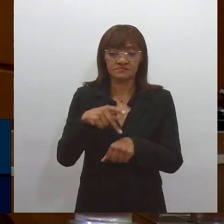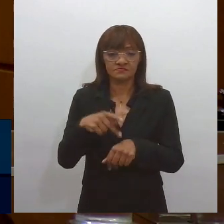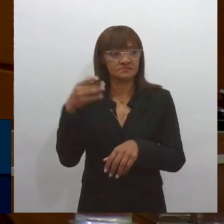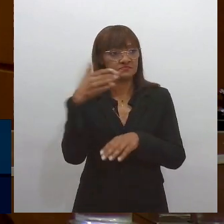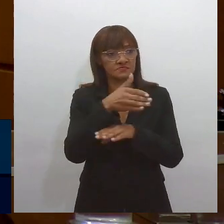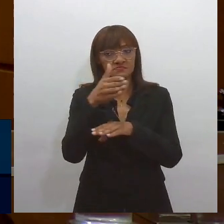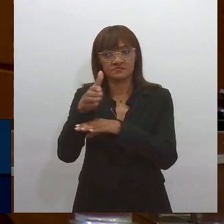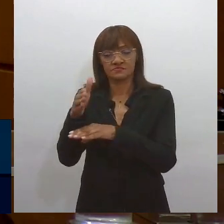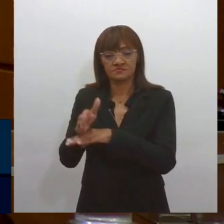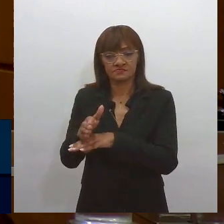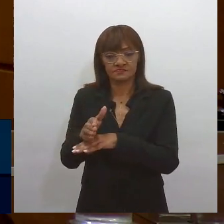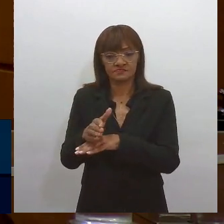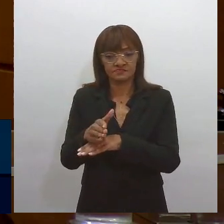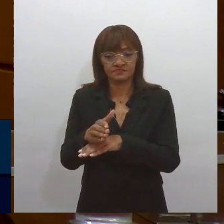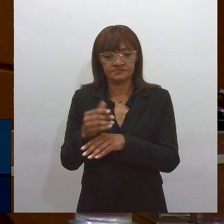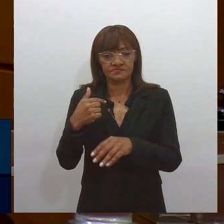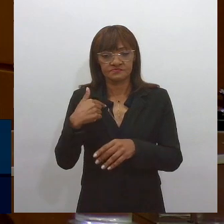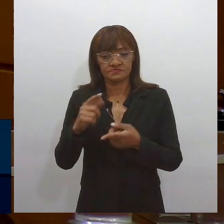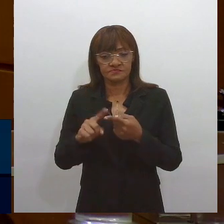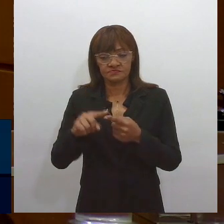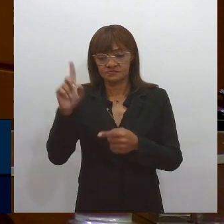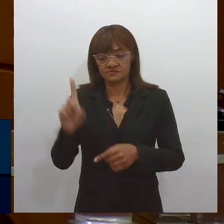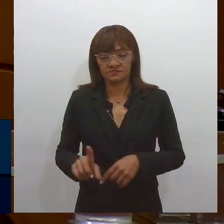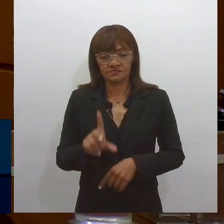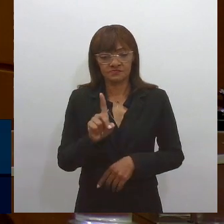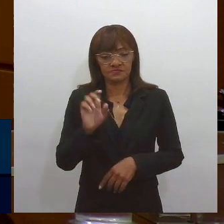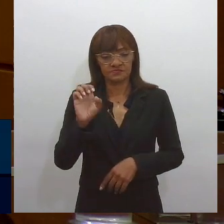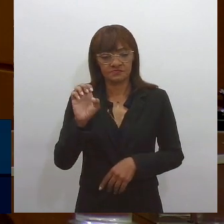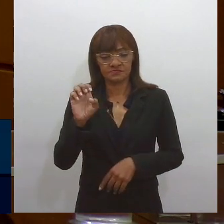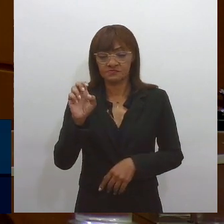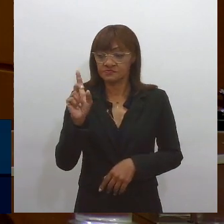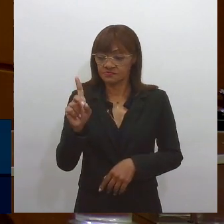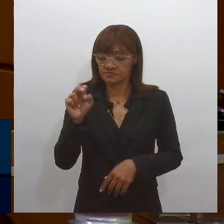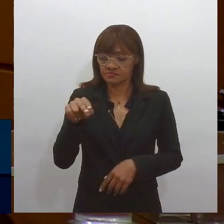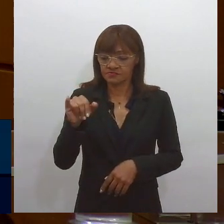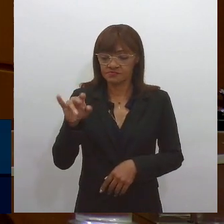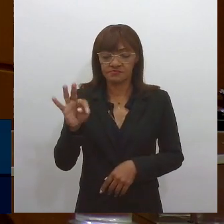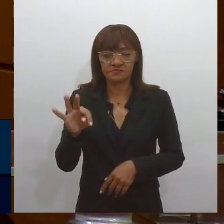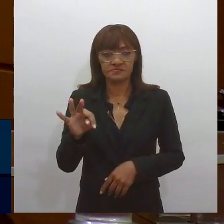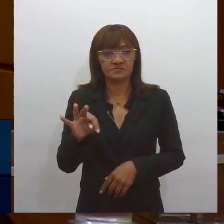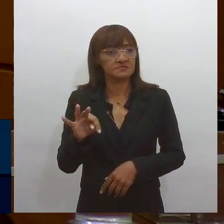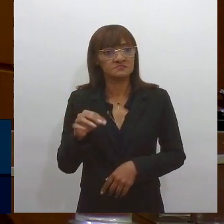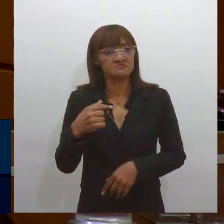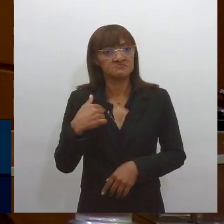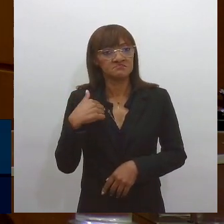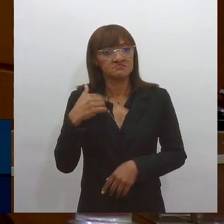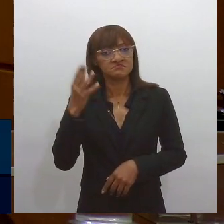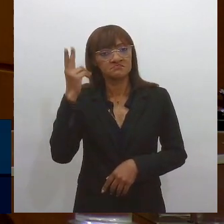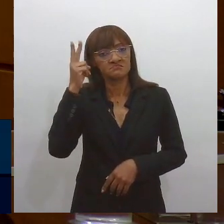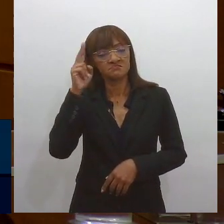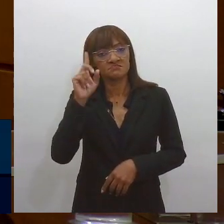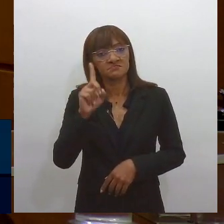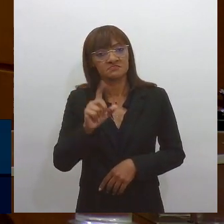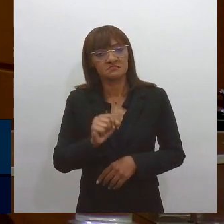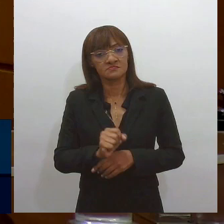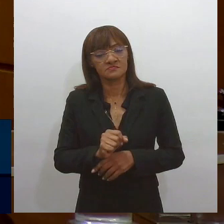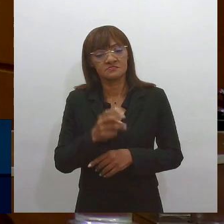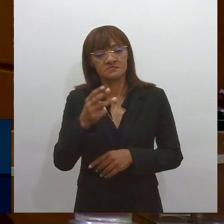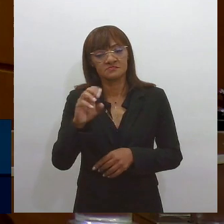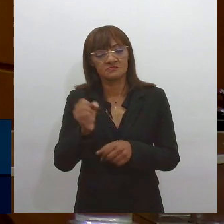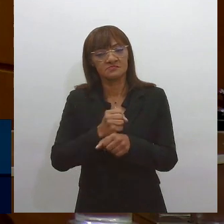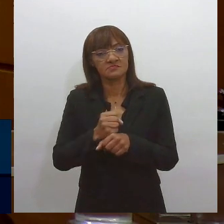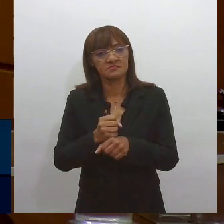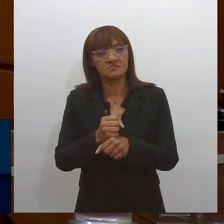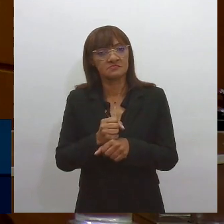não me recordo nesses 30 anos de uma de uma catástrofe dessa natureza para senhor ter ideia para todos